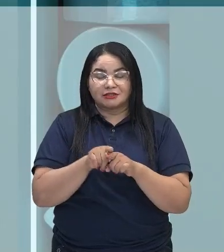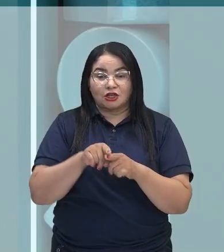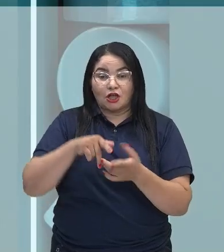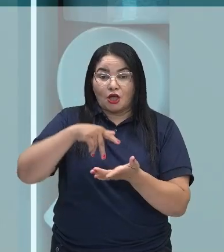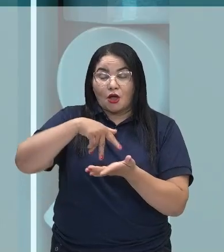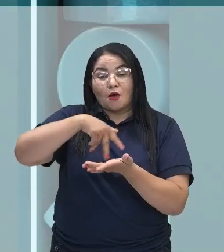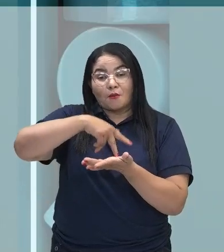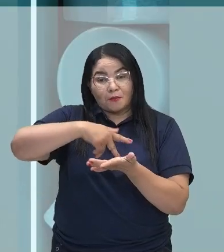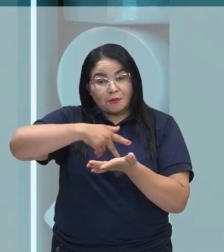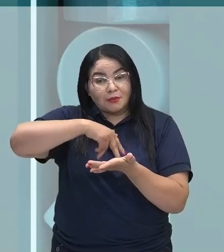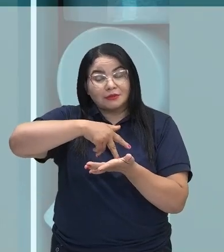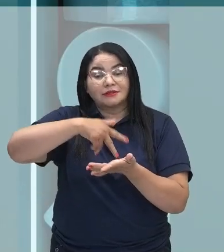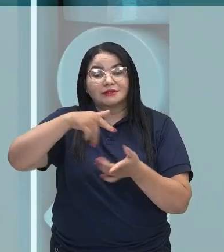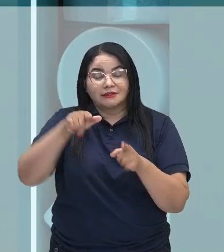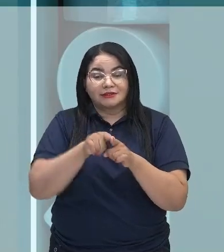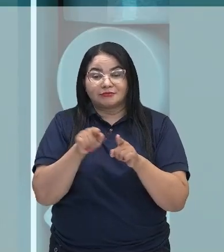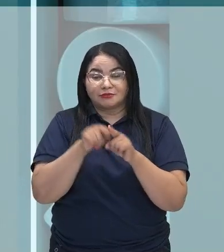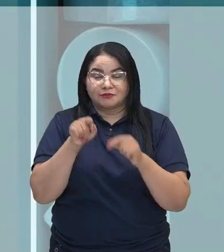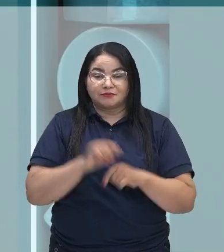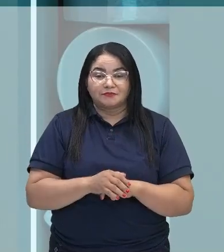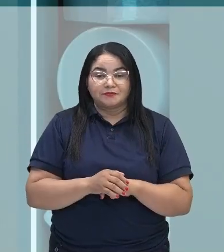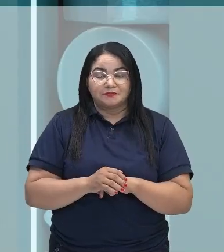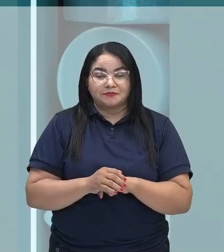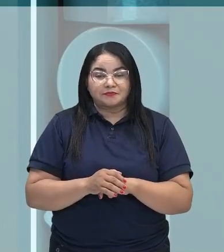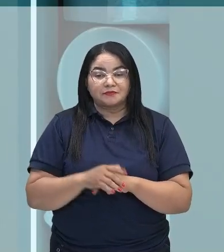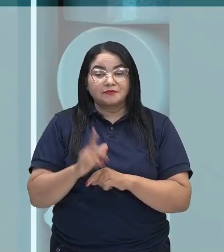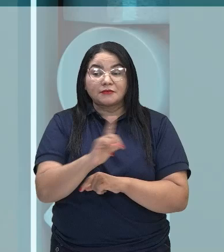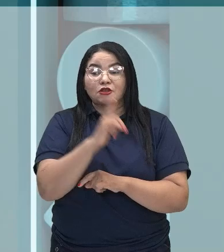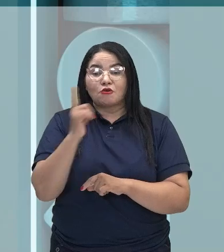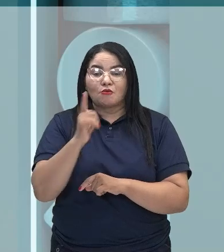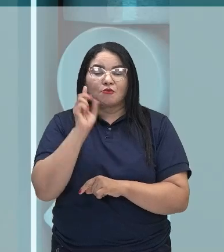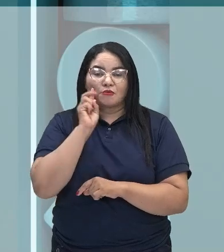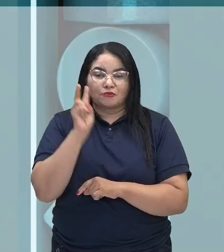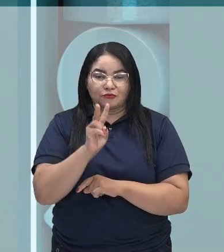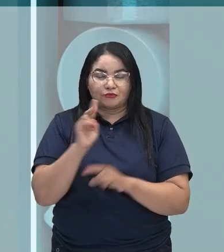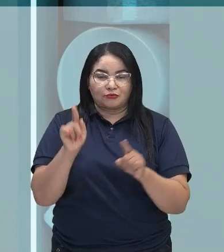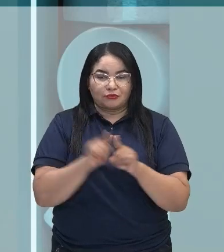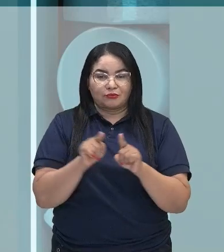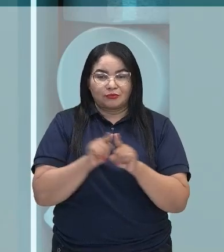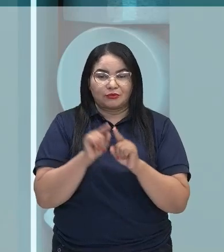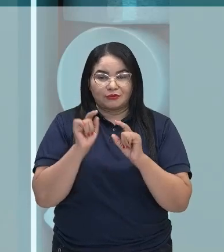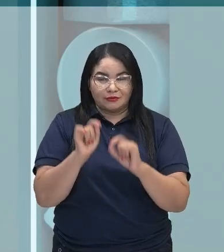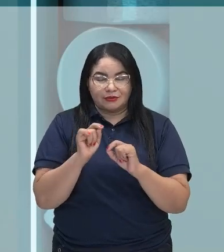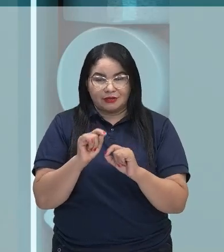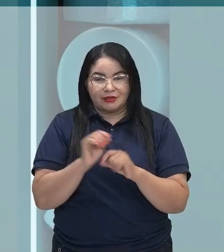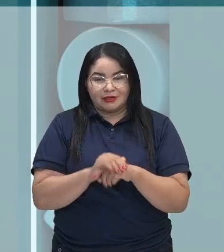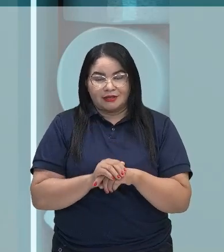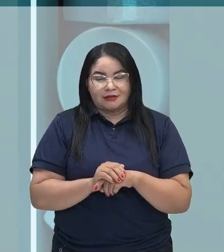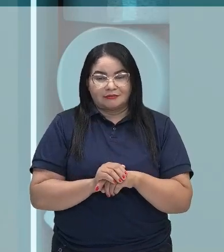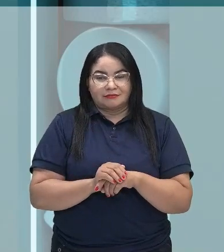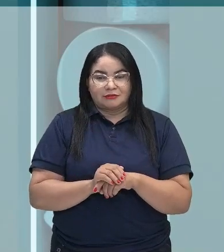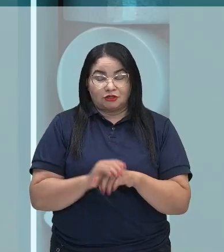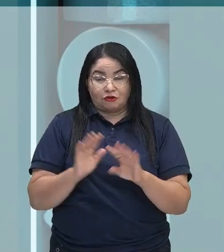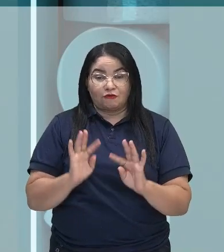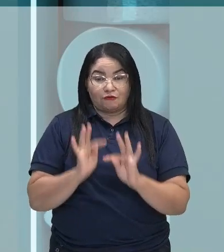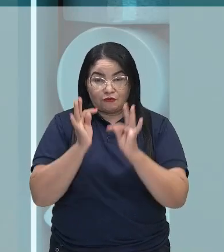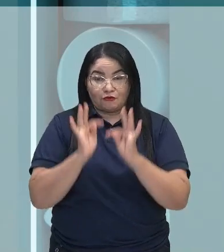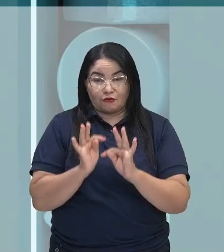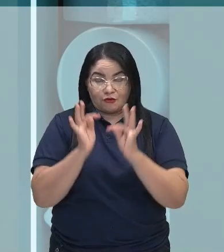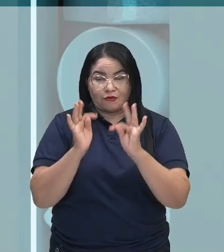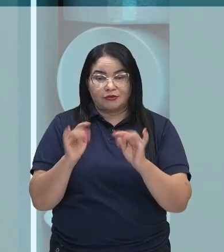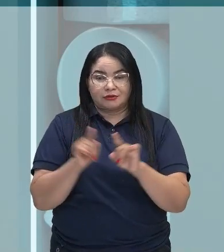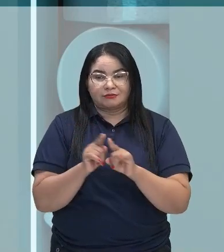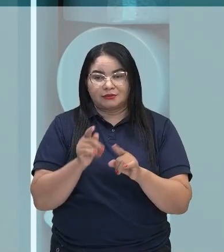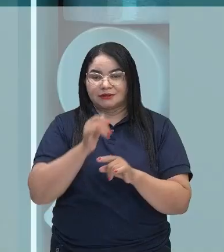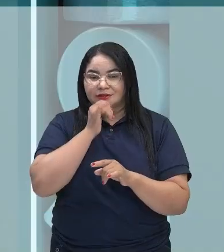Cisne Negro. Já quando vocês observam uma dança folclórica, por exemplo, o frevo. O frevo